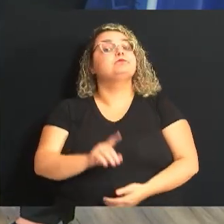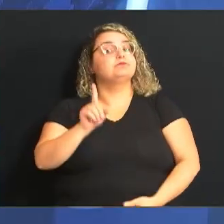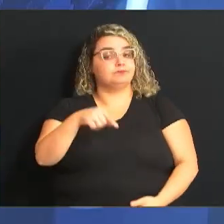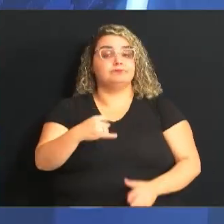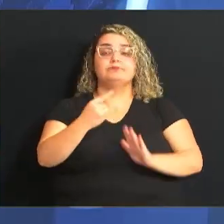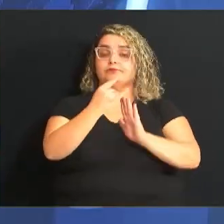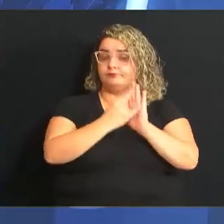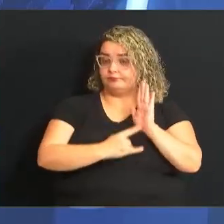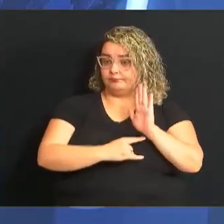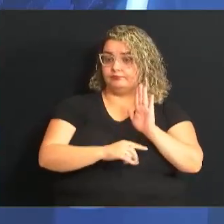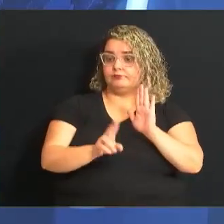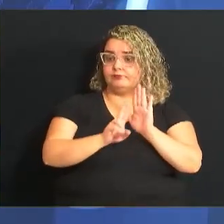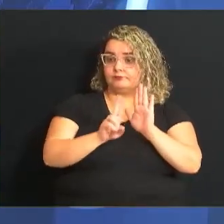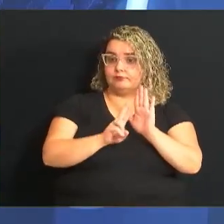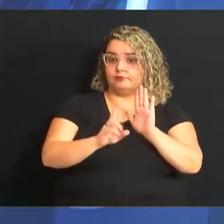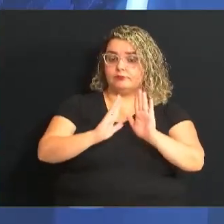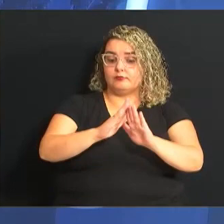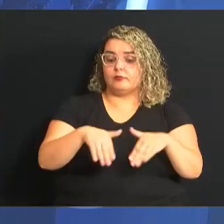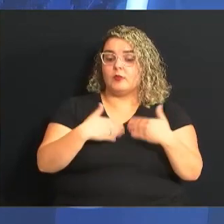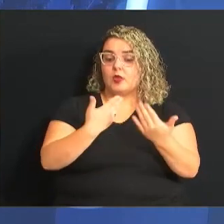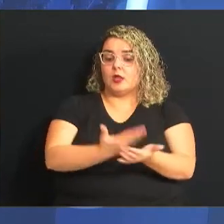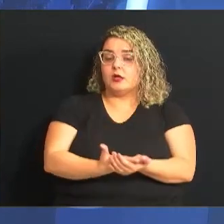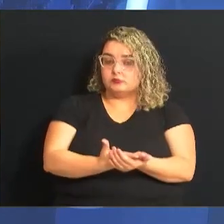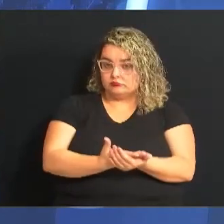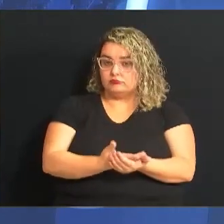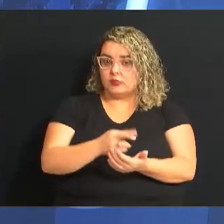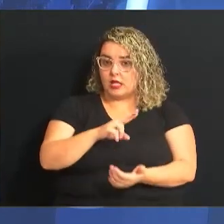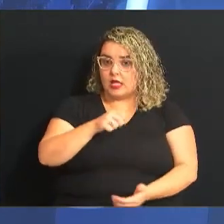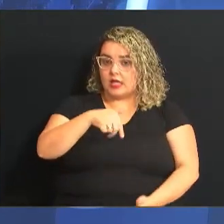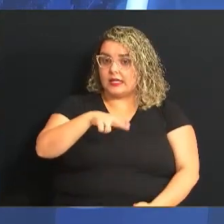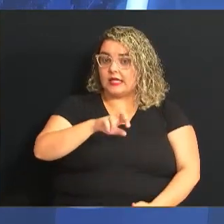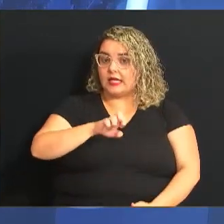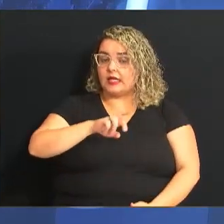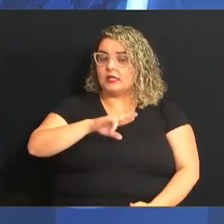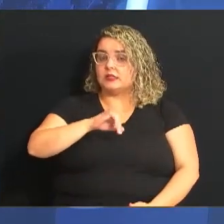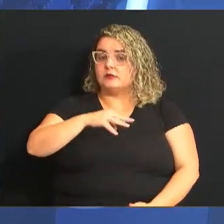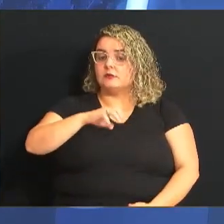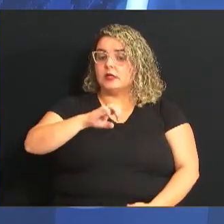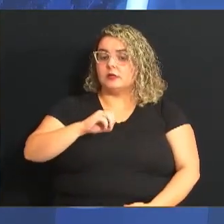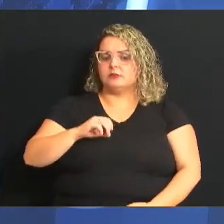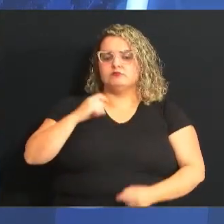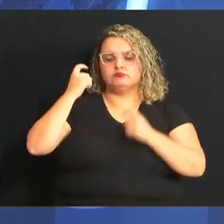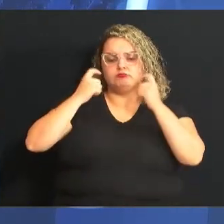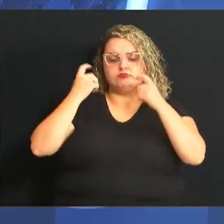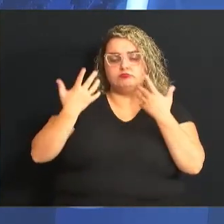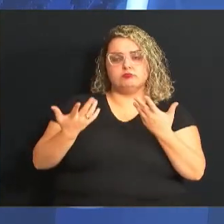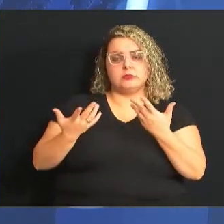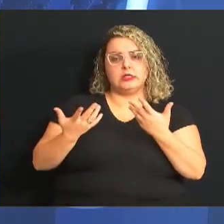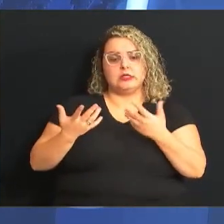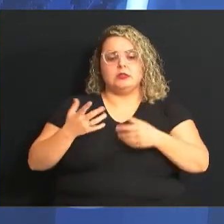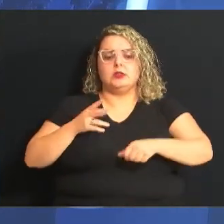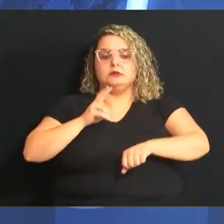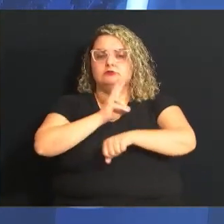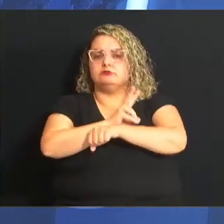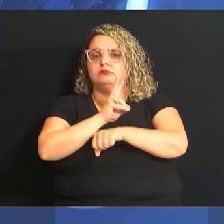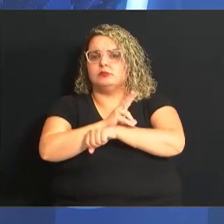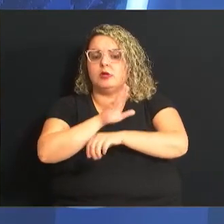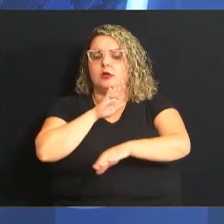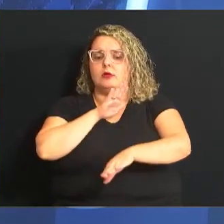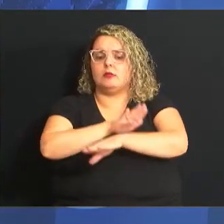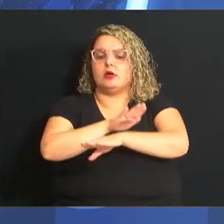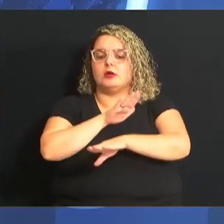jurídico, para que melhore essa questão do planejamento urbanístico de Campinas, a questão do plano